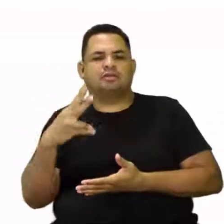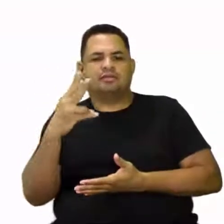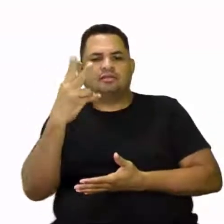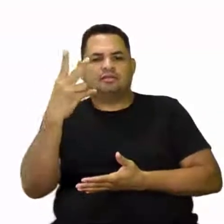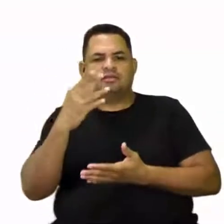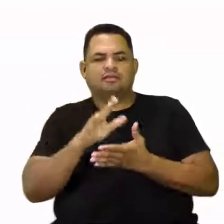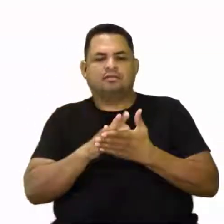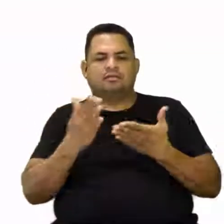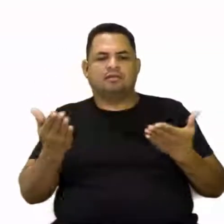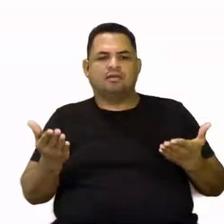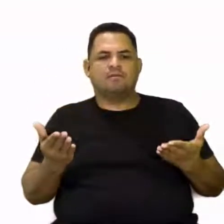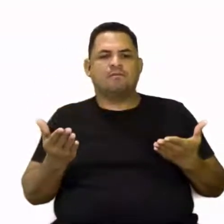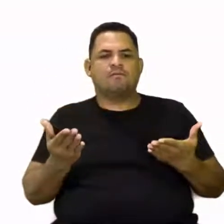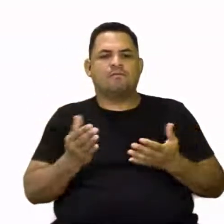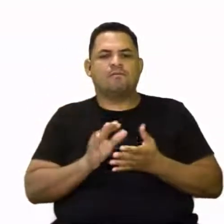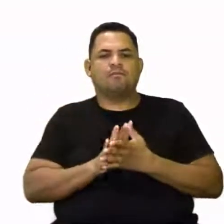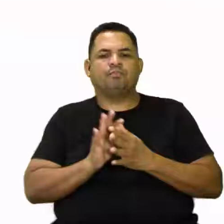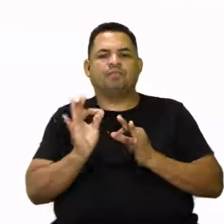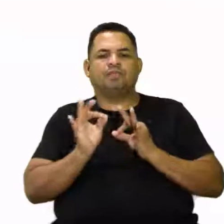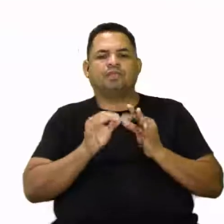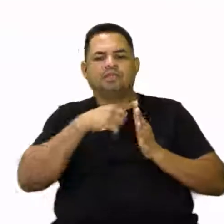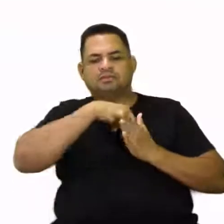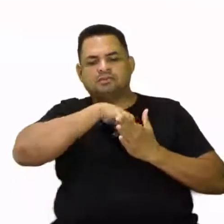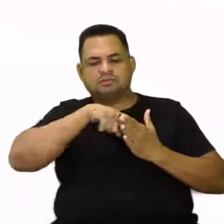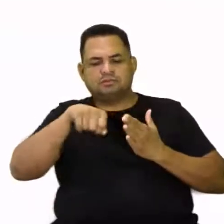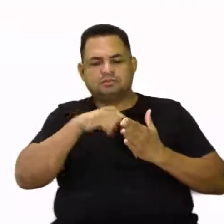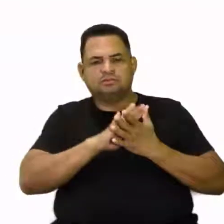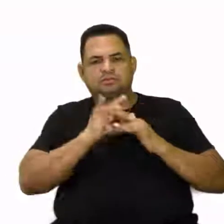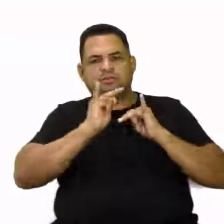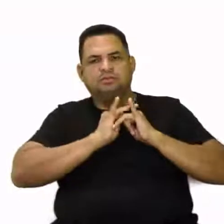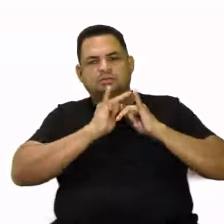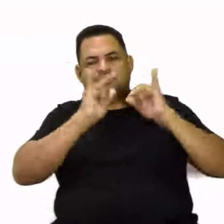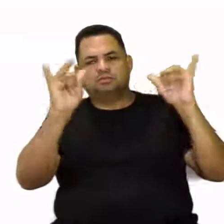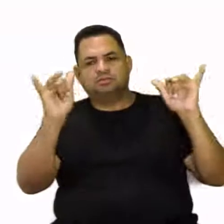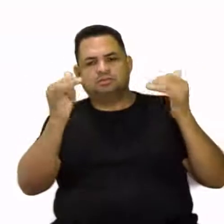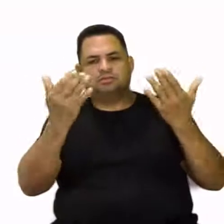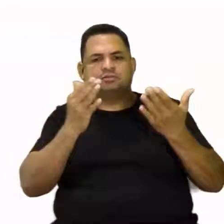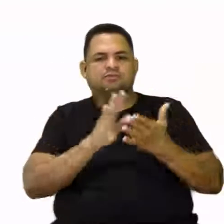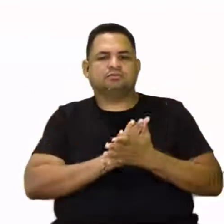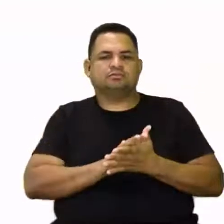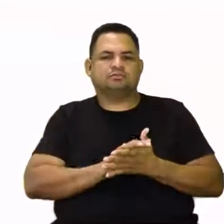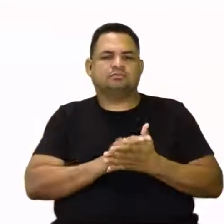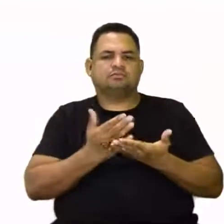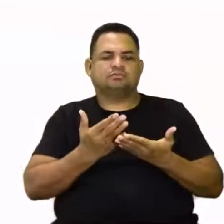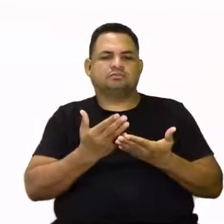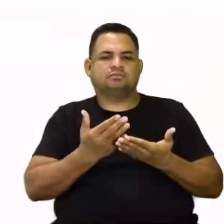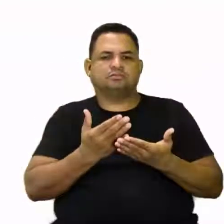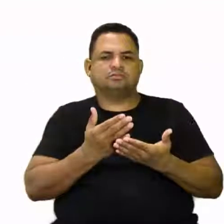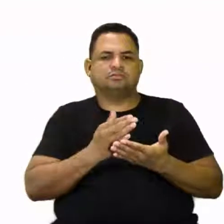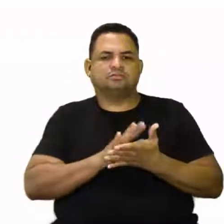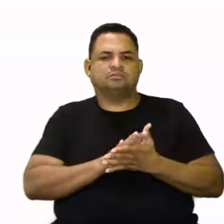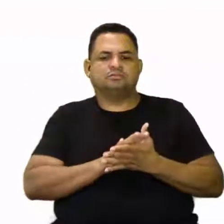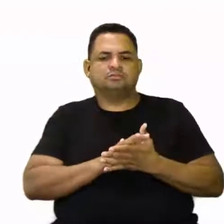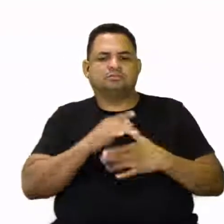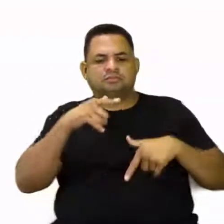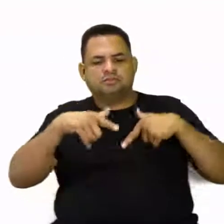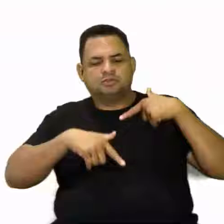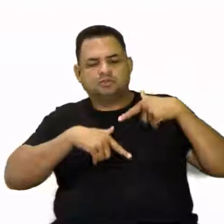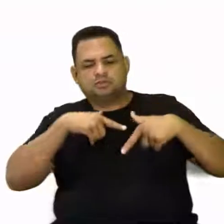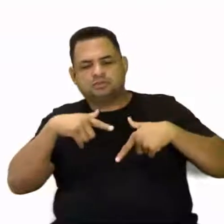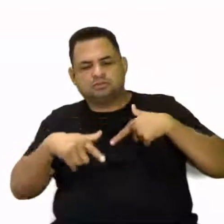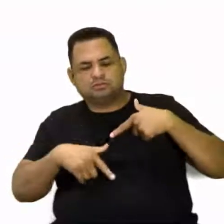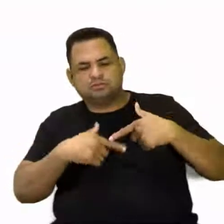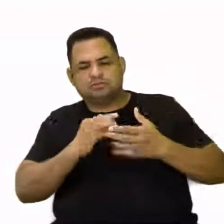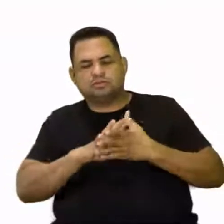ali naquele escrito, seja uma notícia, seja um serviço, um